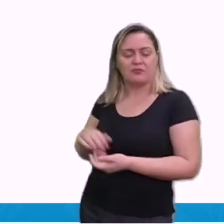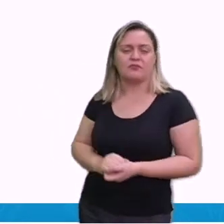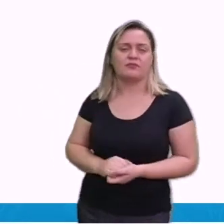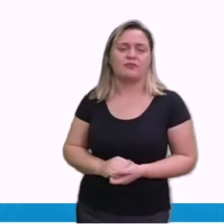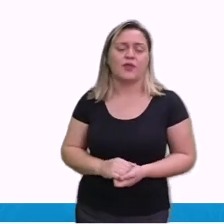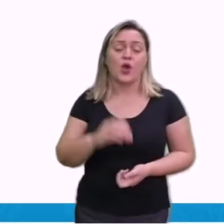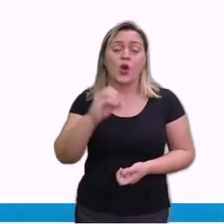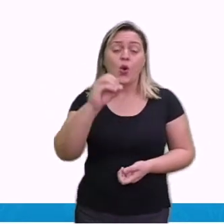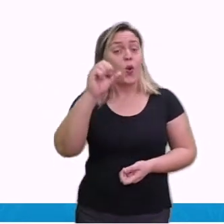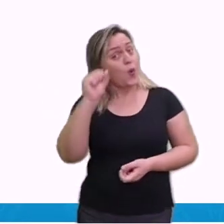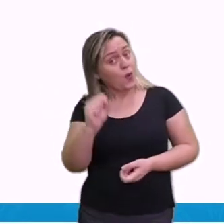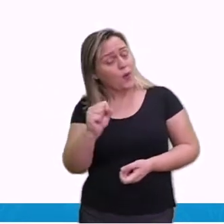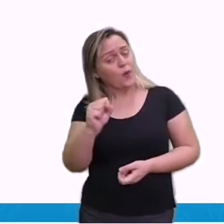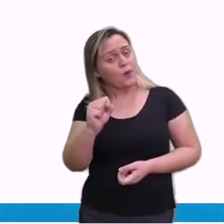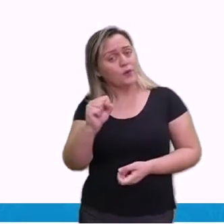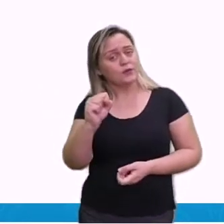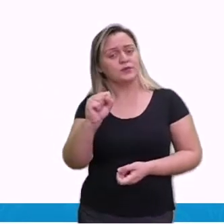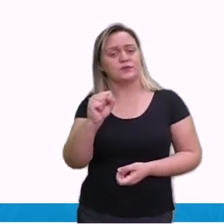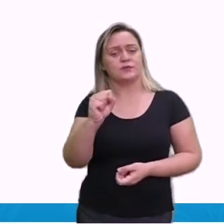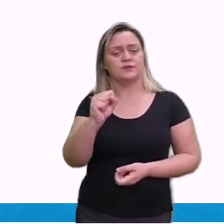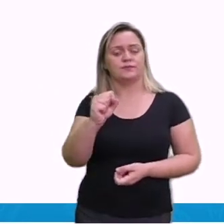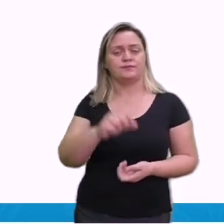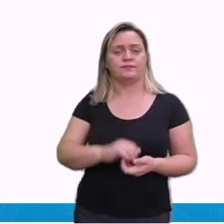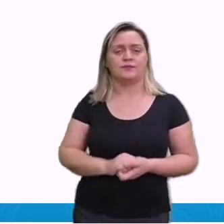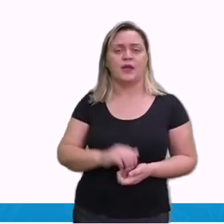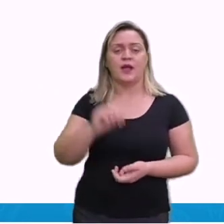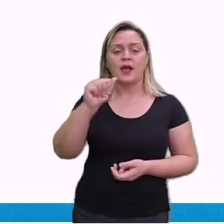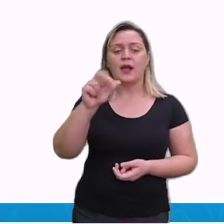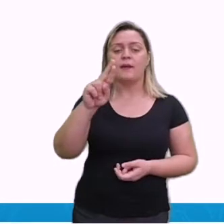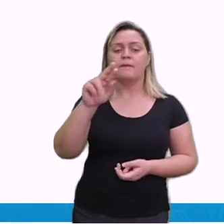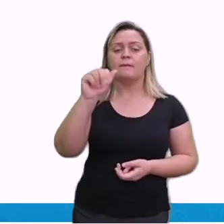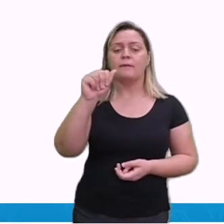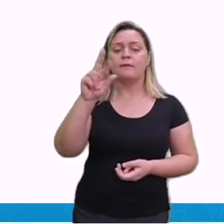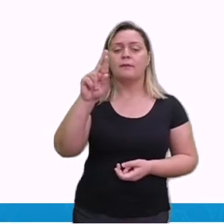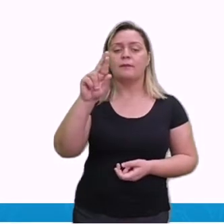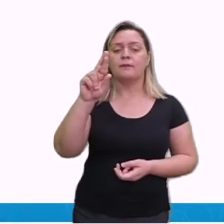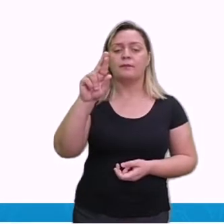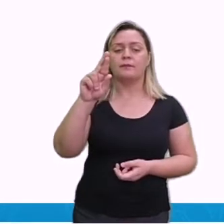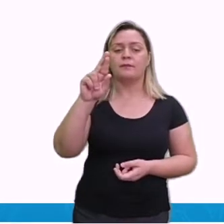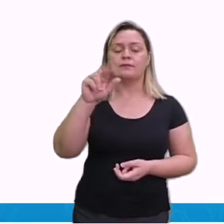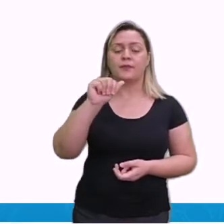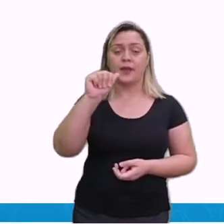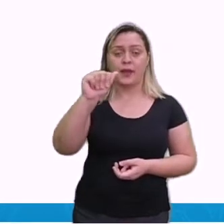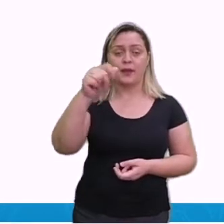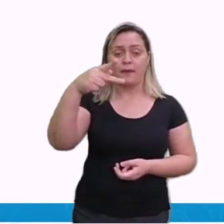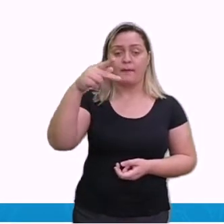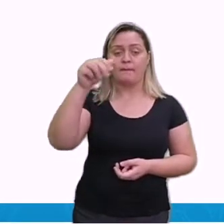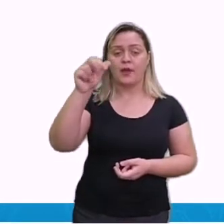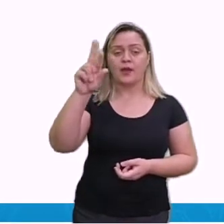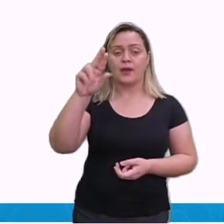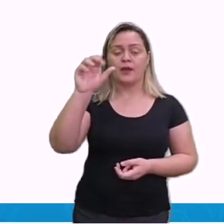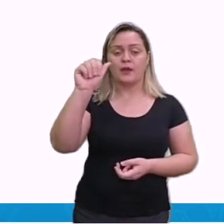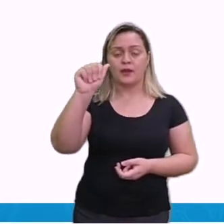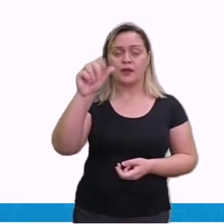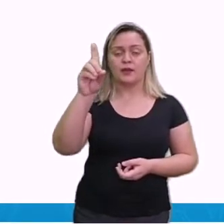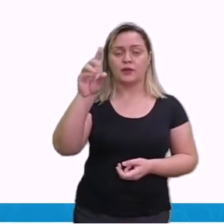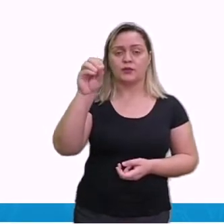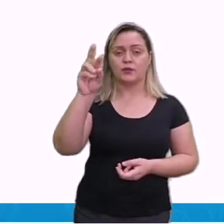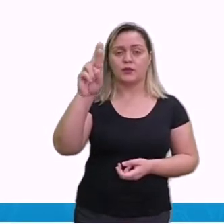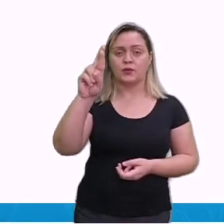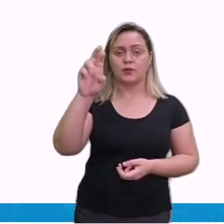quando a gente faz o plural de uma frase, mas não leva os elementos que compõem aquela palavra também para